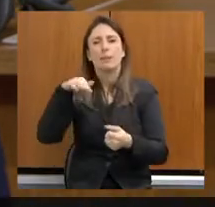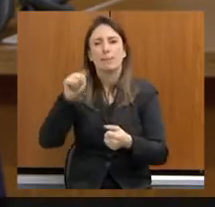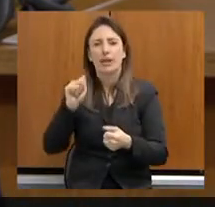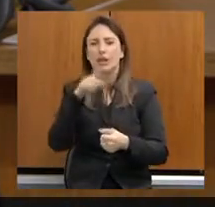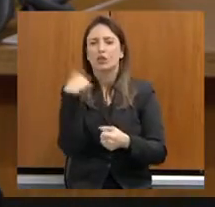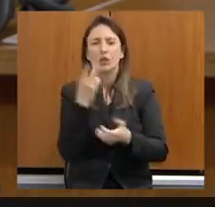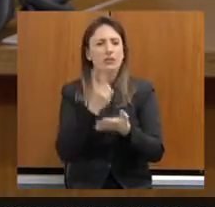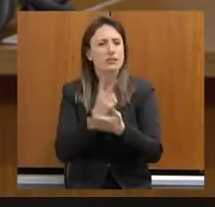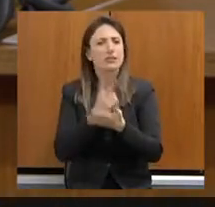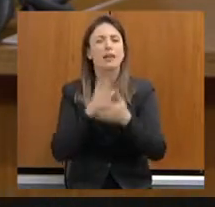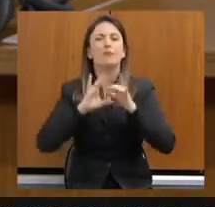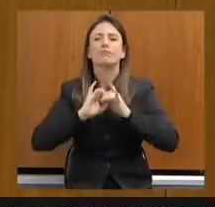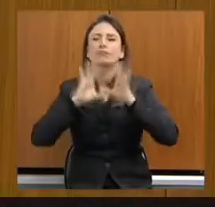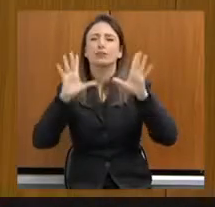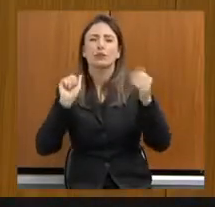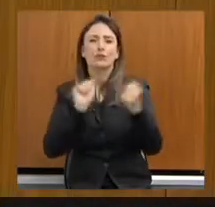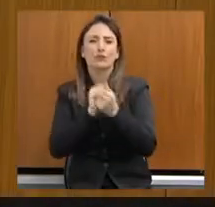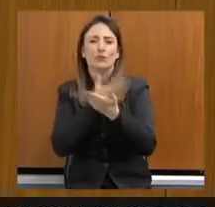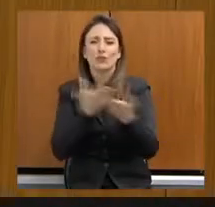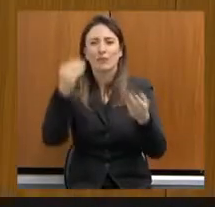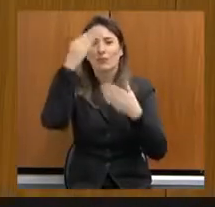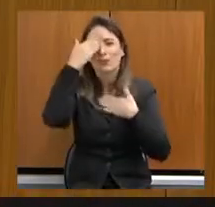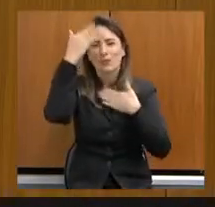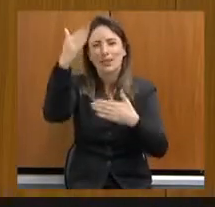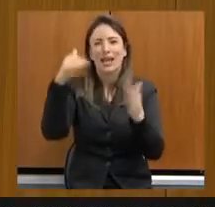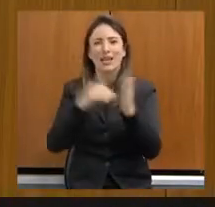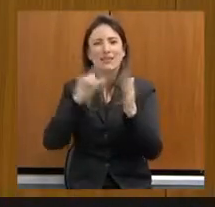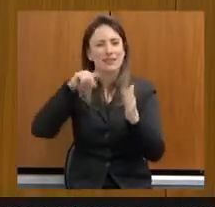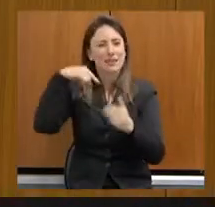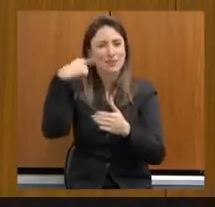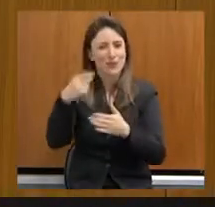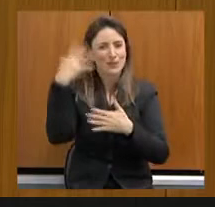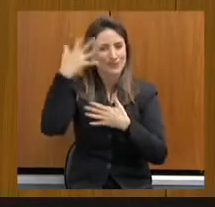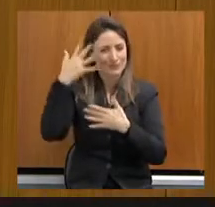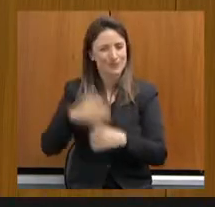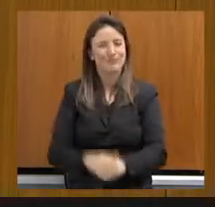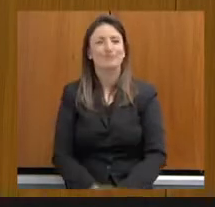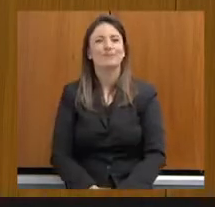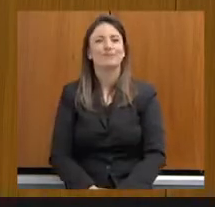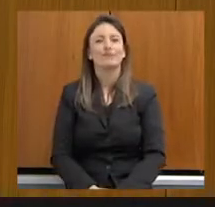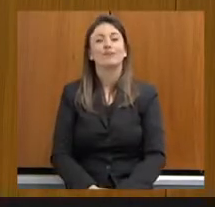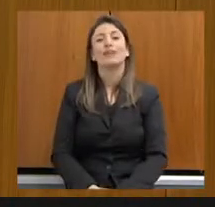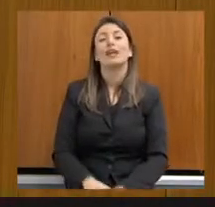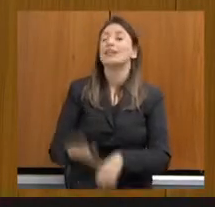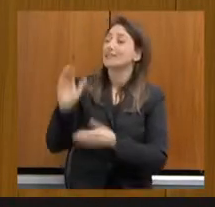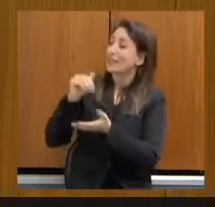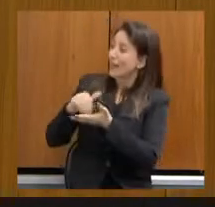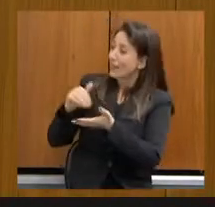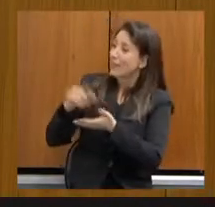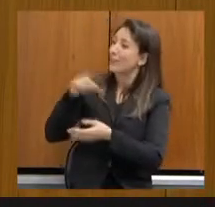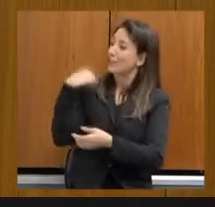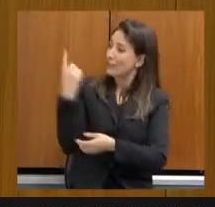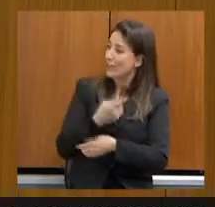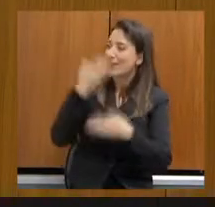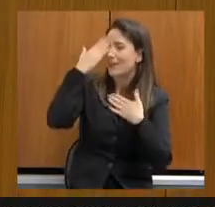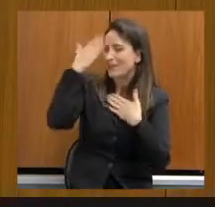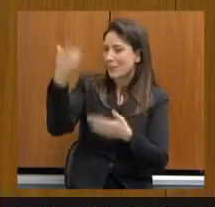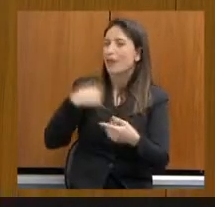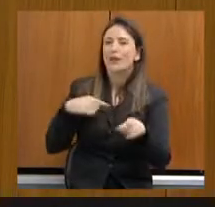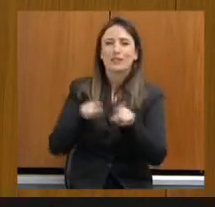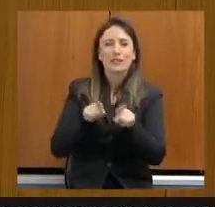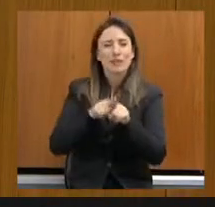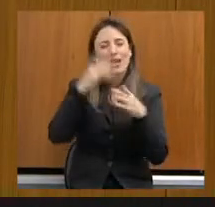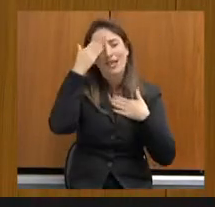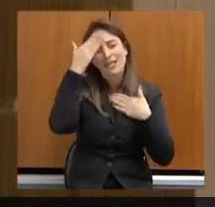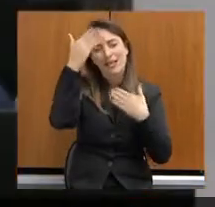de todos vocês muito obrigado e até a próxima secretário nós é que agradecemos Eu também Agradeço